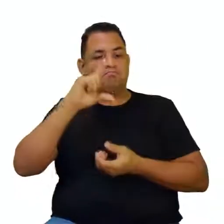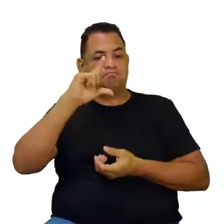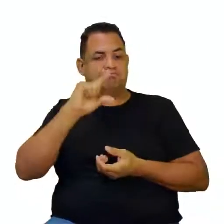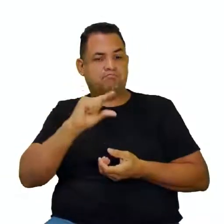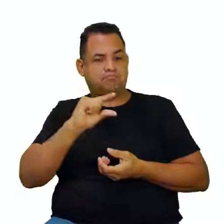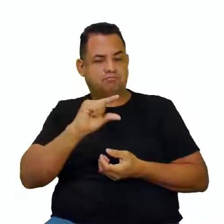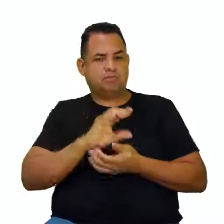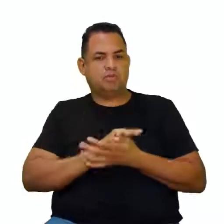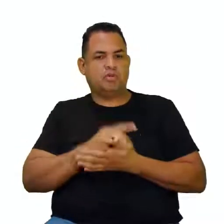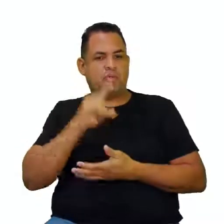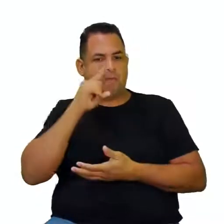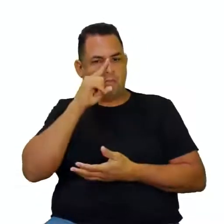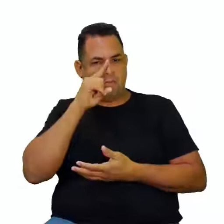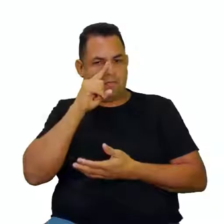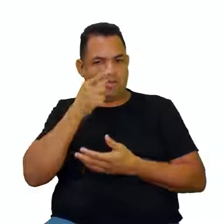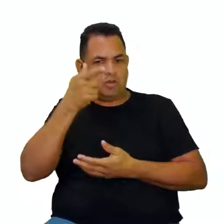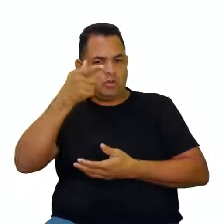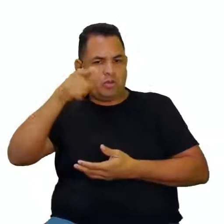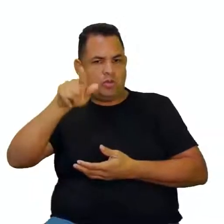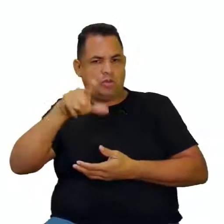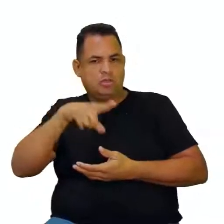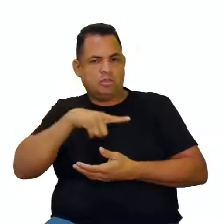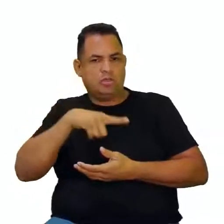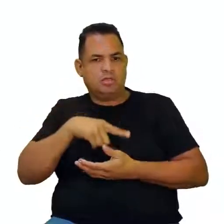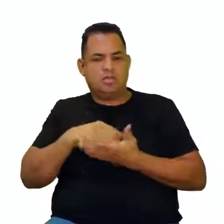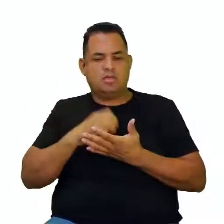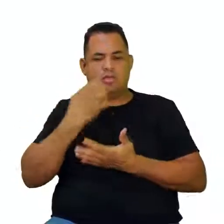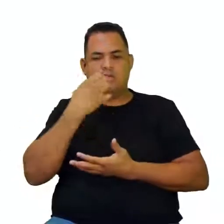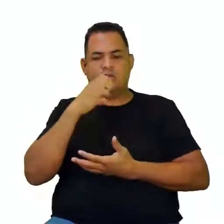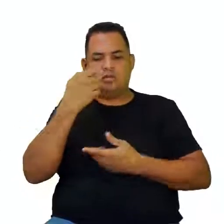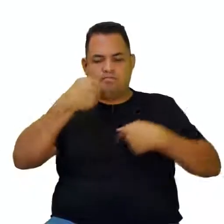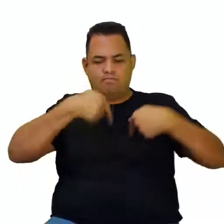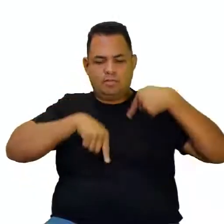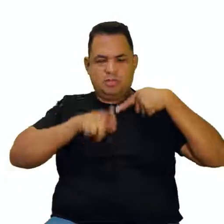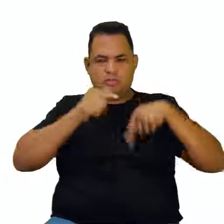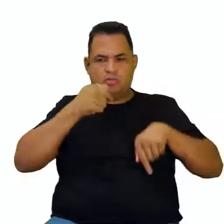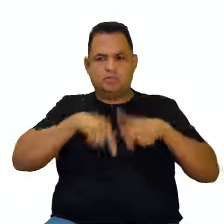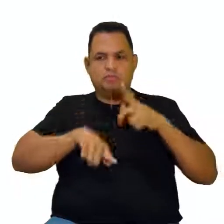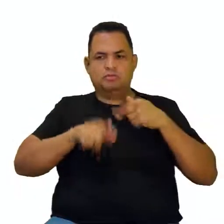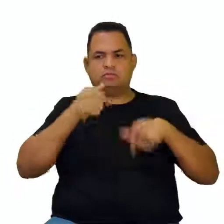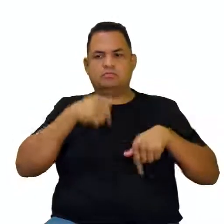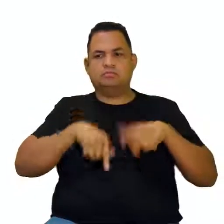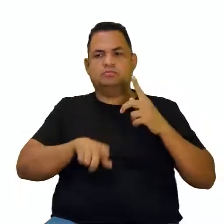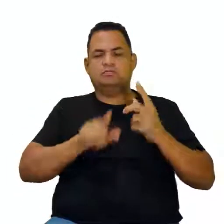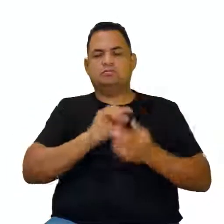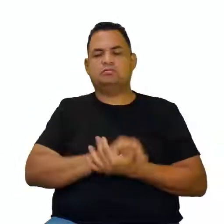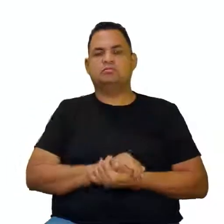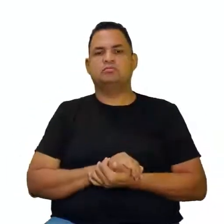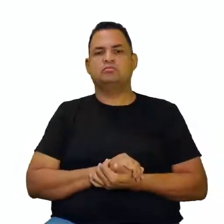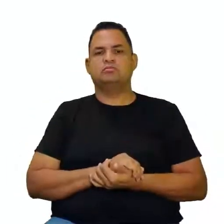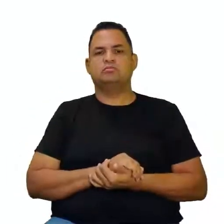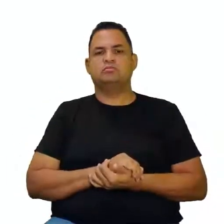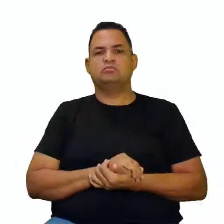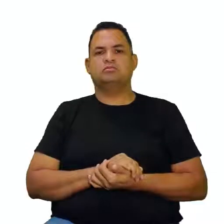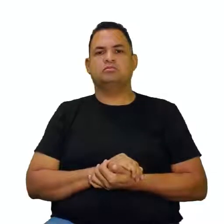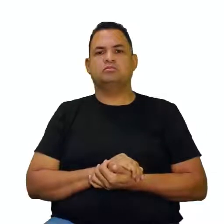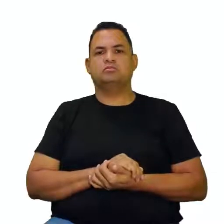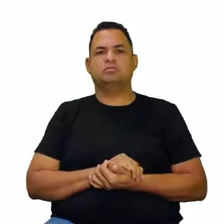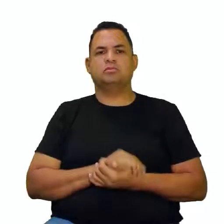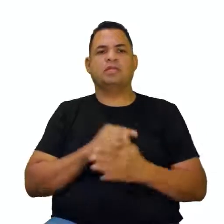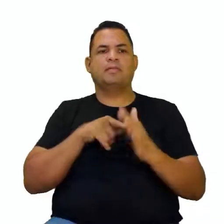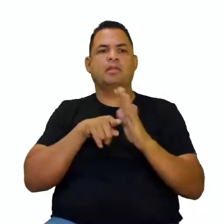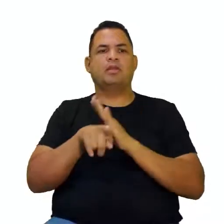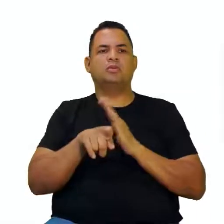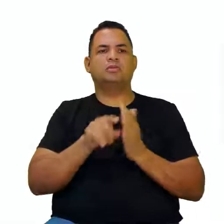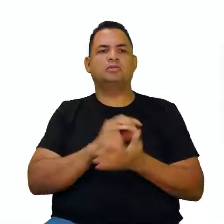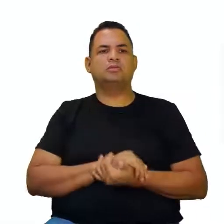e assim elas conseguem obter energia para fazer o seu metabolismo. E aí vem a pergunta: